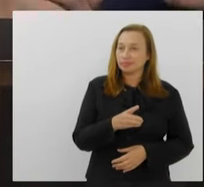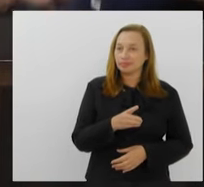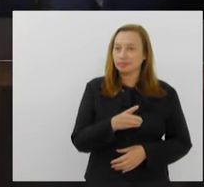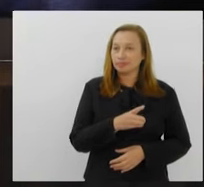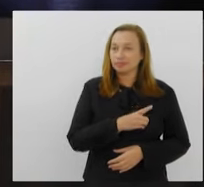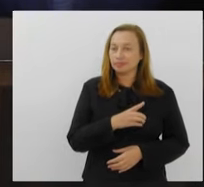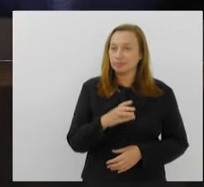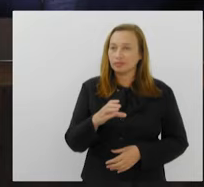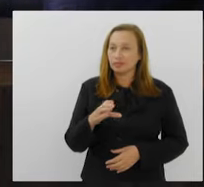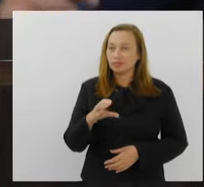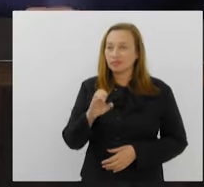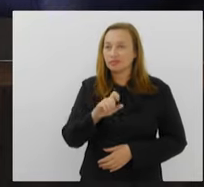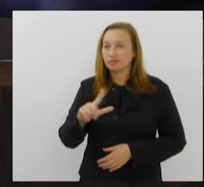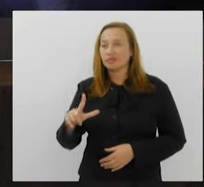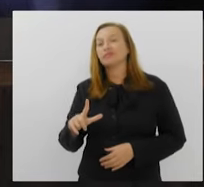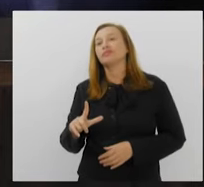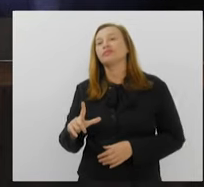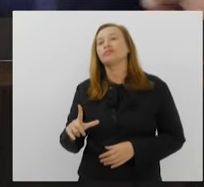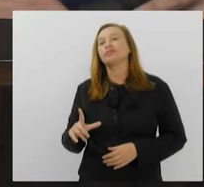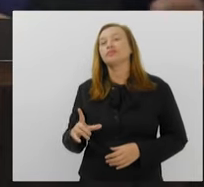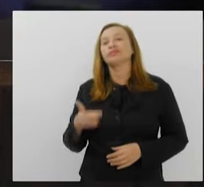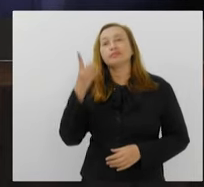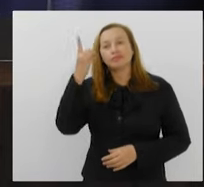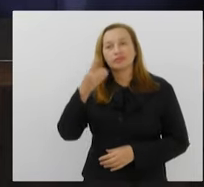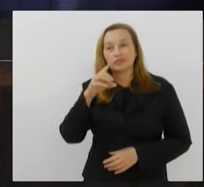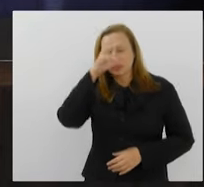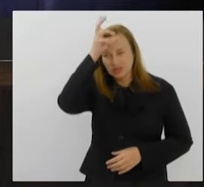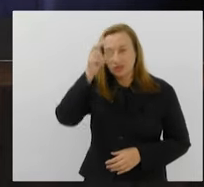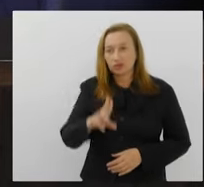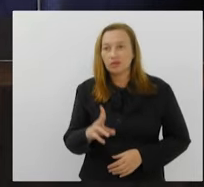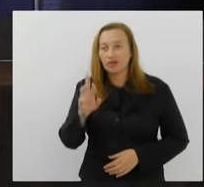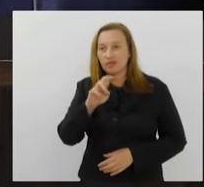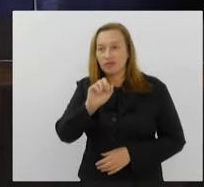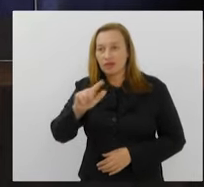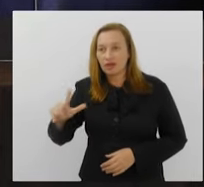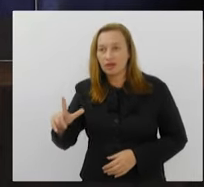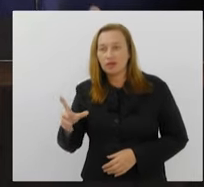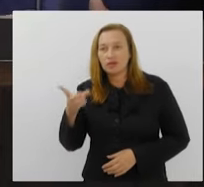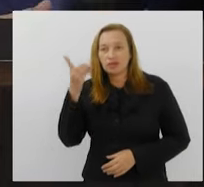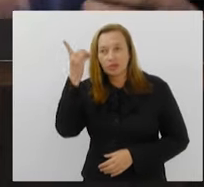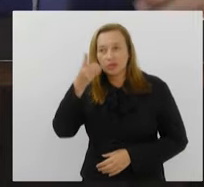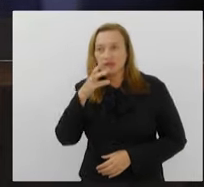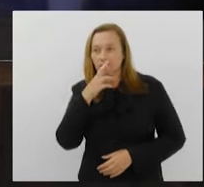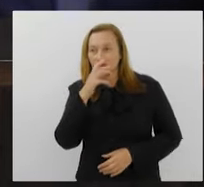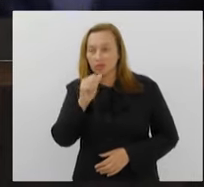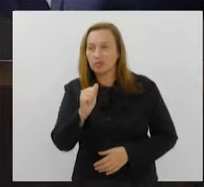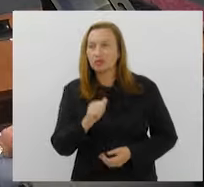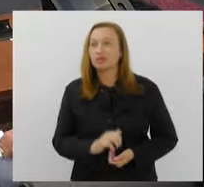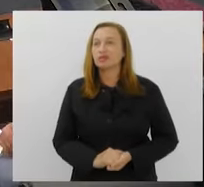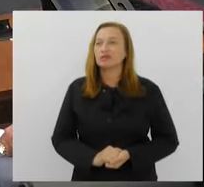deputada Tia Ju, deputado Rafael Nobre, deputado Rodrigo Amorim.